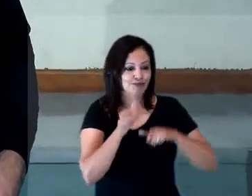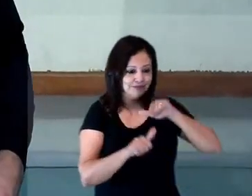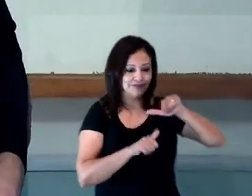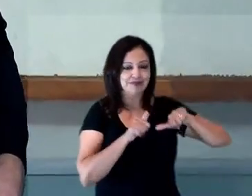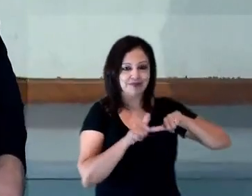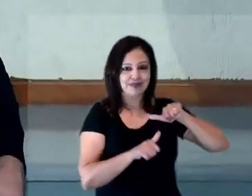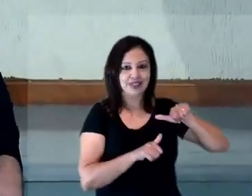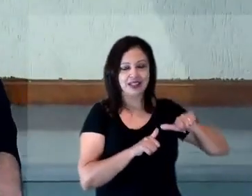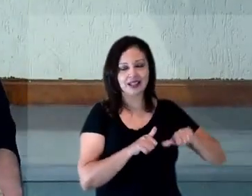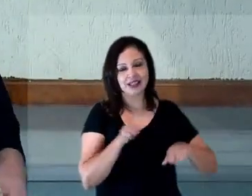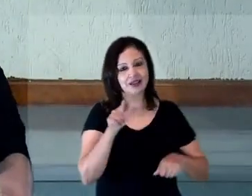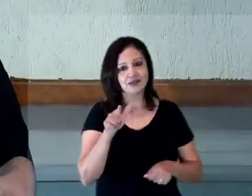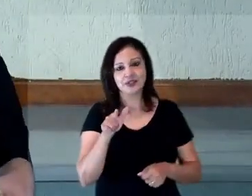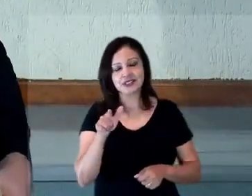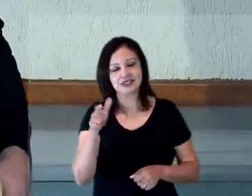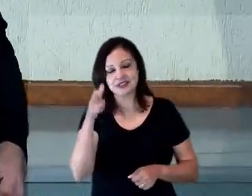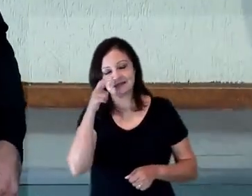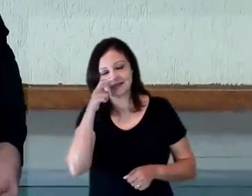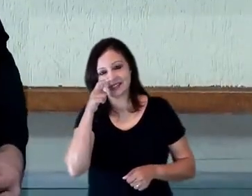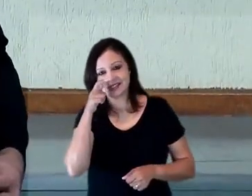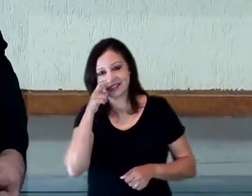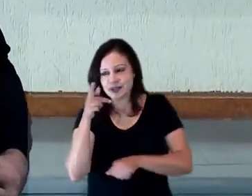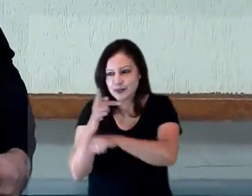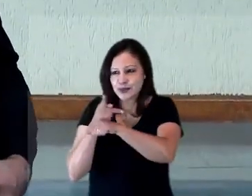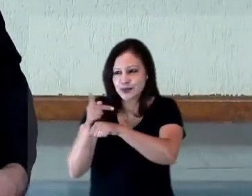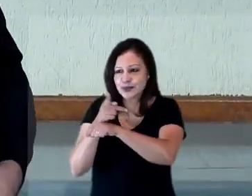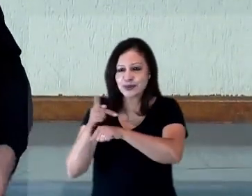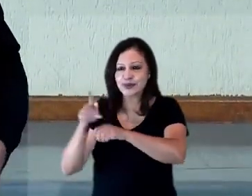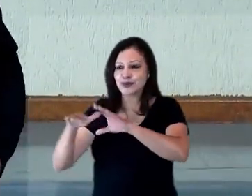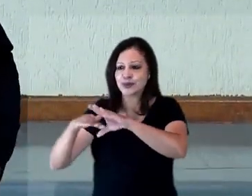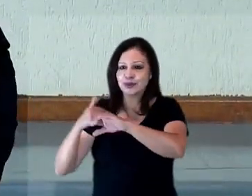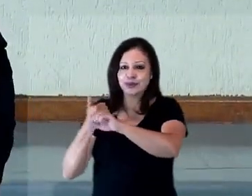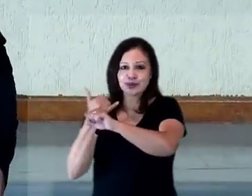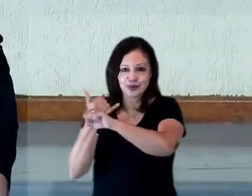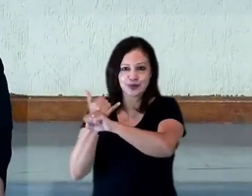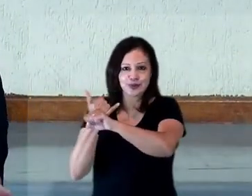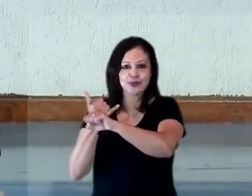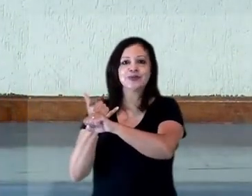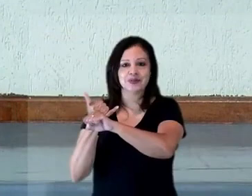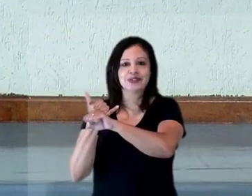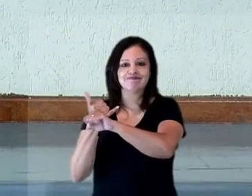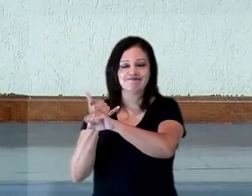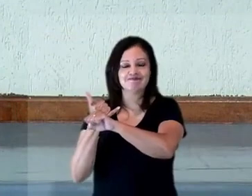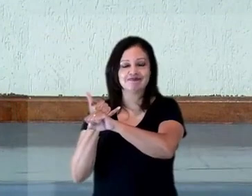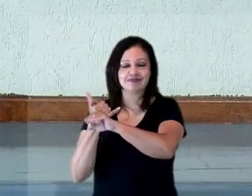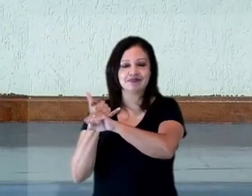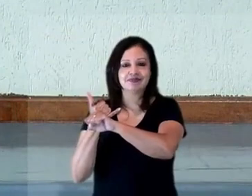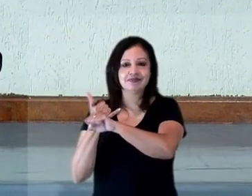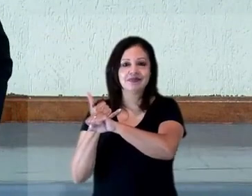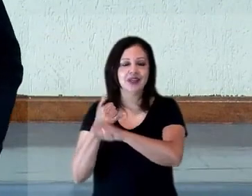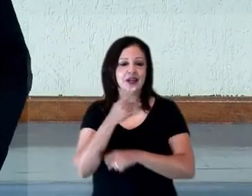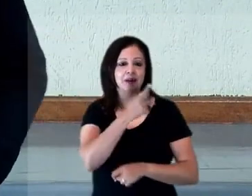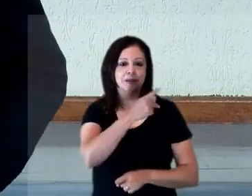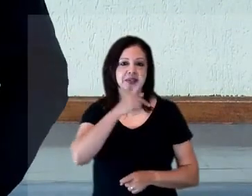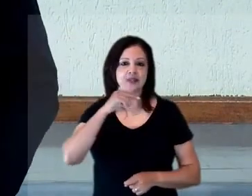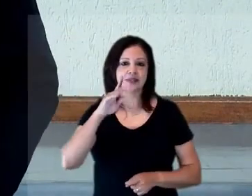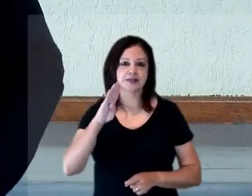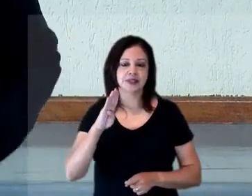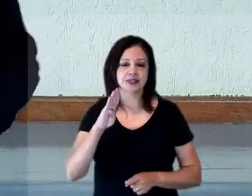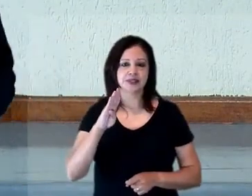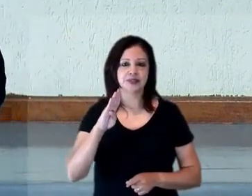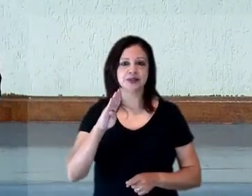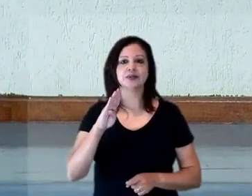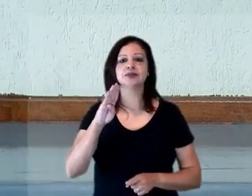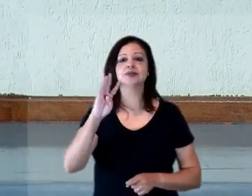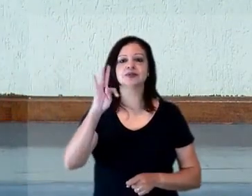canal do YouTube, Presbítero Tom, trouxe uma mensagem poderosa, desafiadora para cada um de nós,